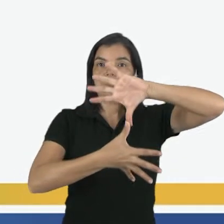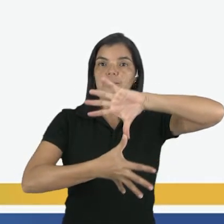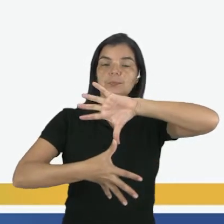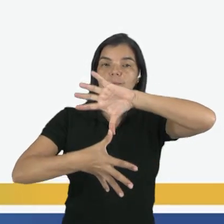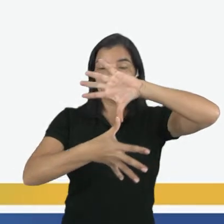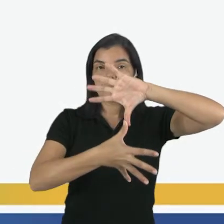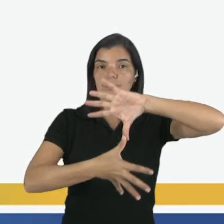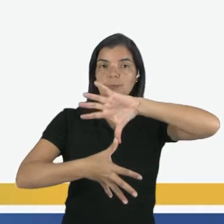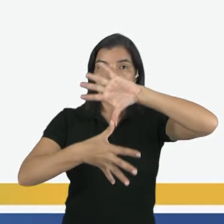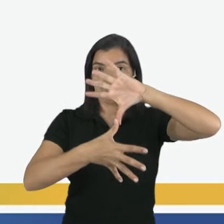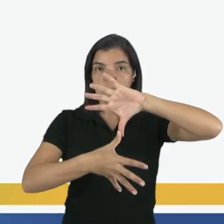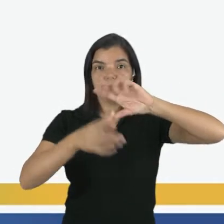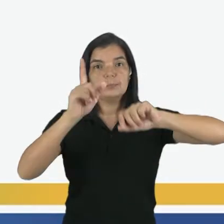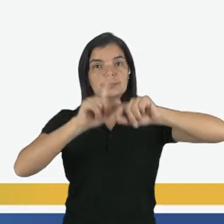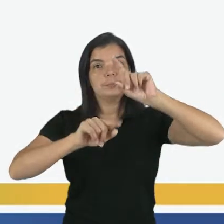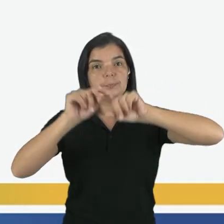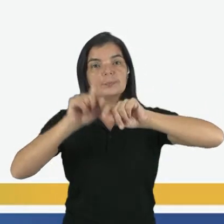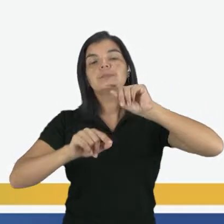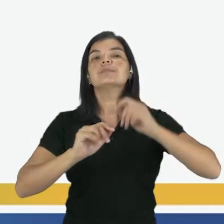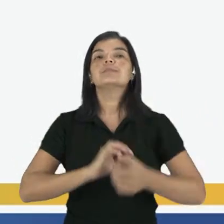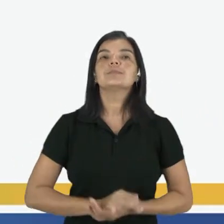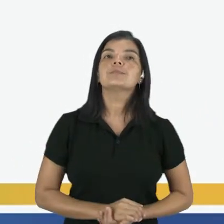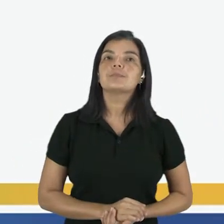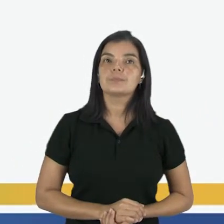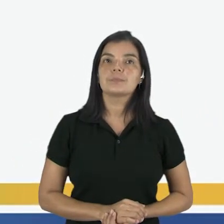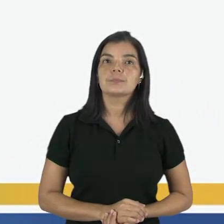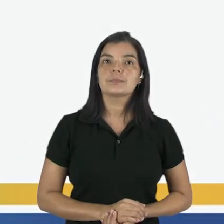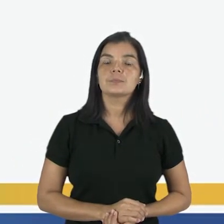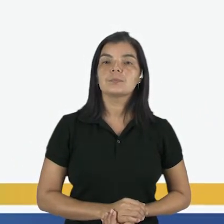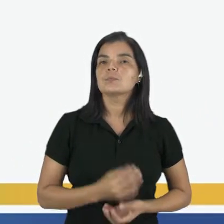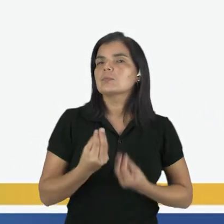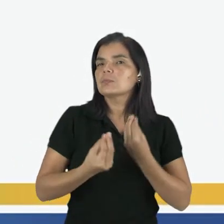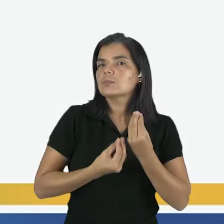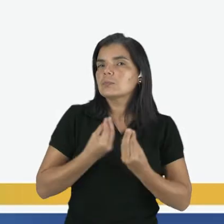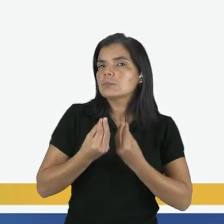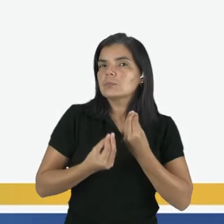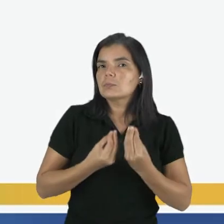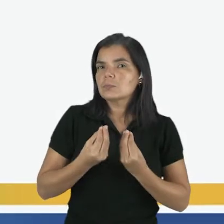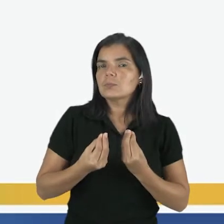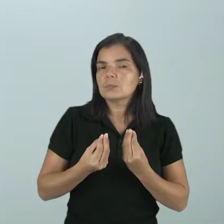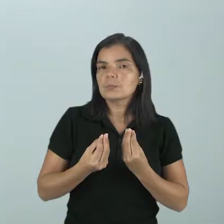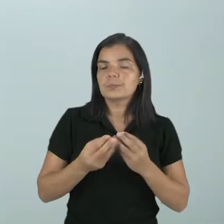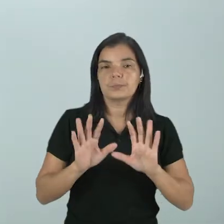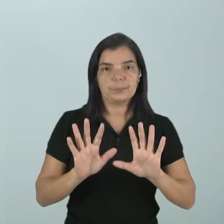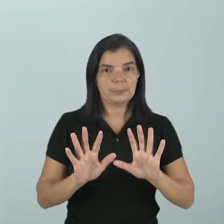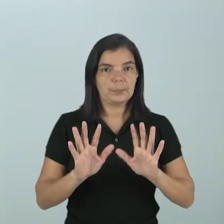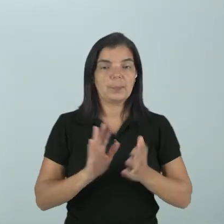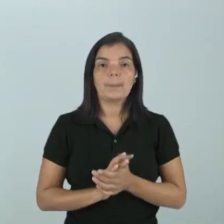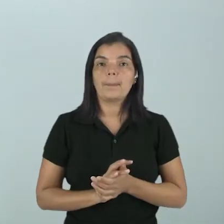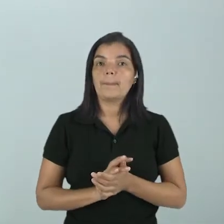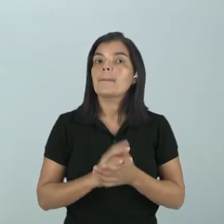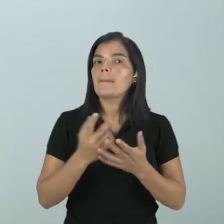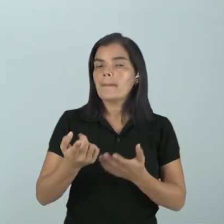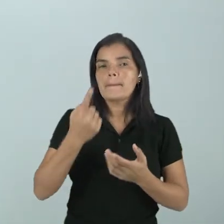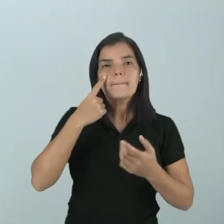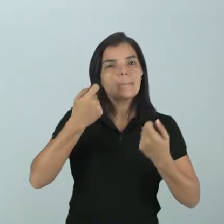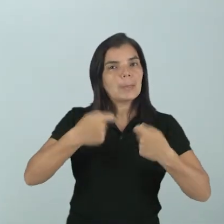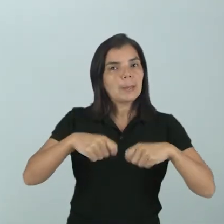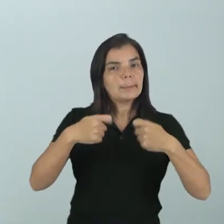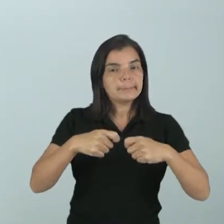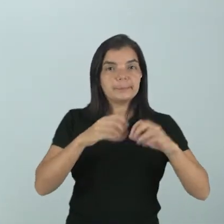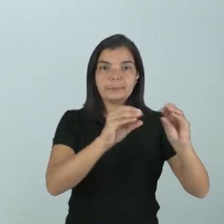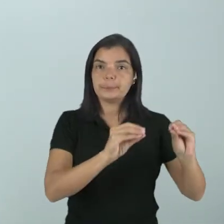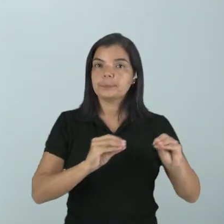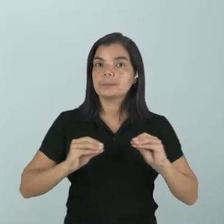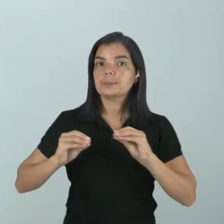Agora a gente vai falar um pouquinho dos mapas celestes. Como que, assim, quando a gente precisa se deslocar